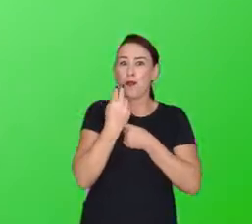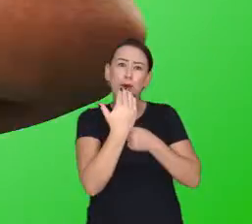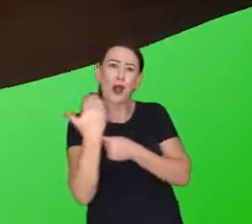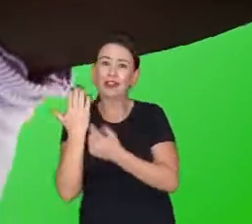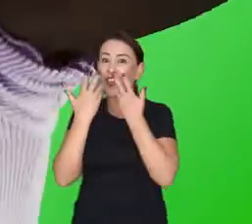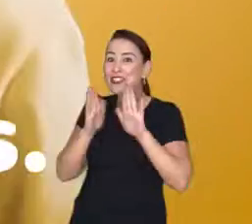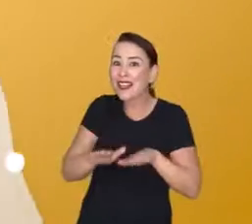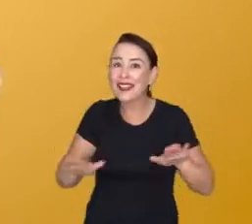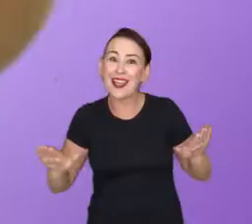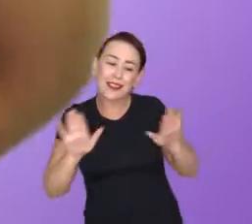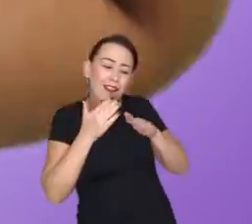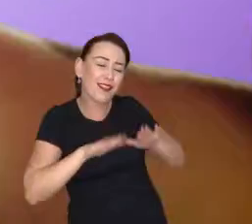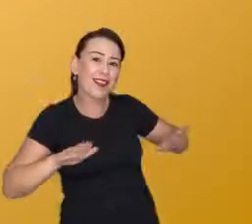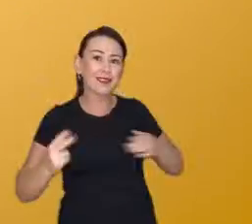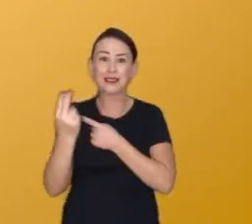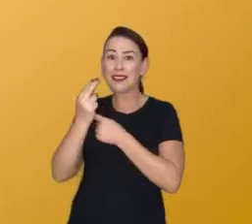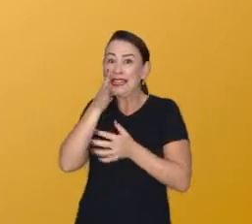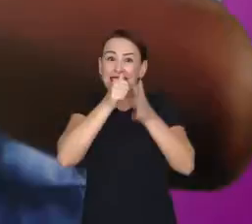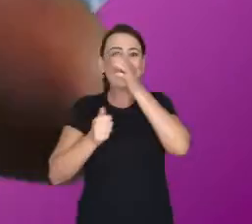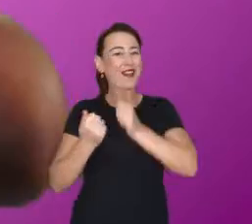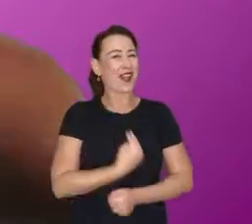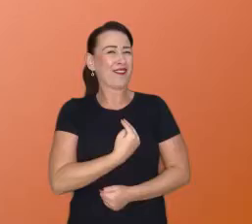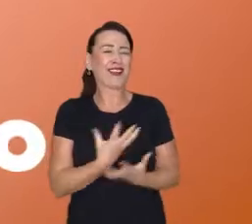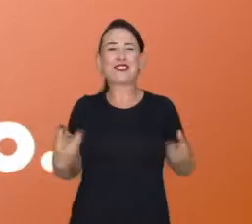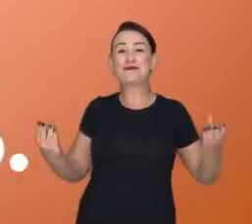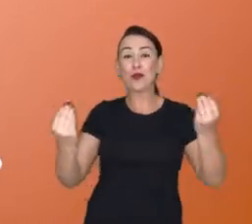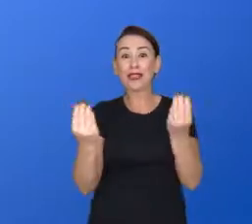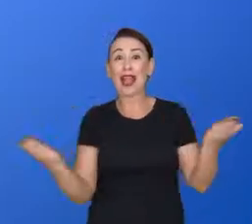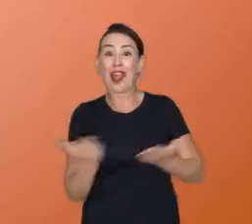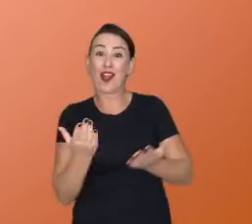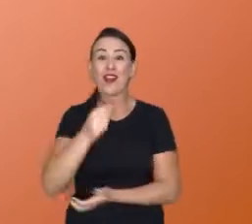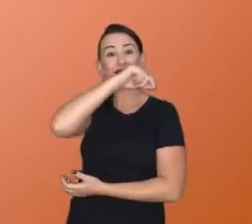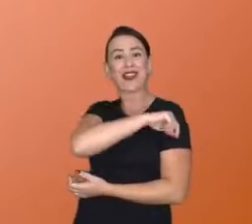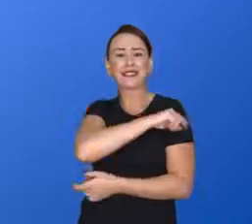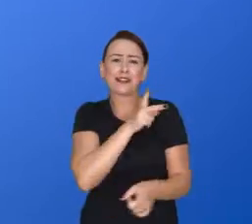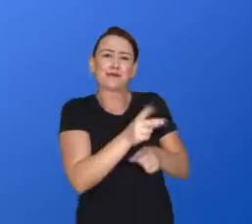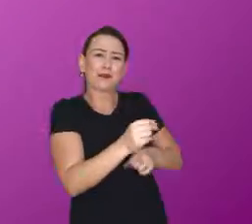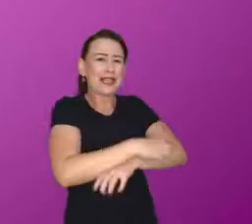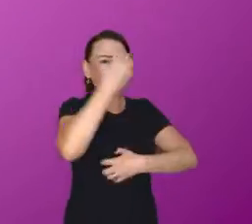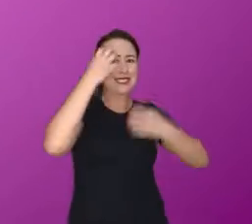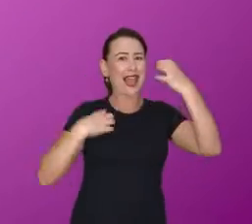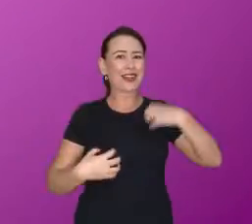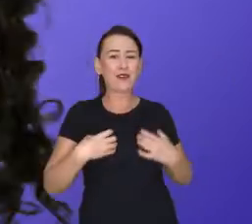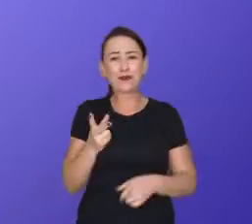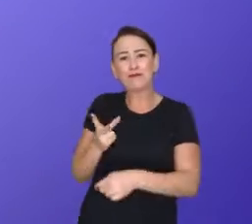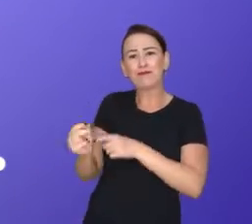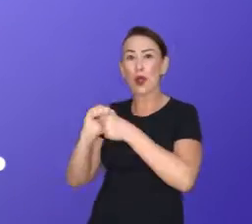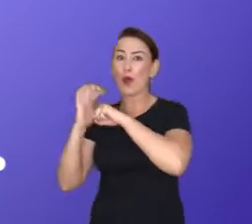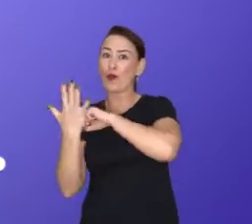vacinação protege as crianças. Vacinação salva vidas de montão. Agora é pra sarampo e